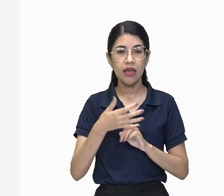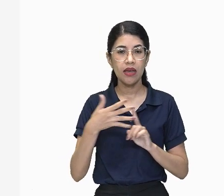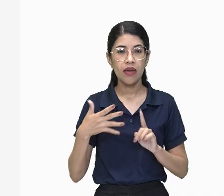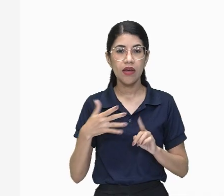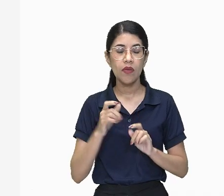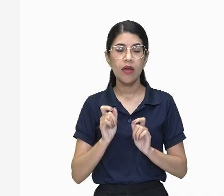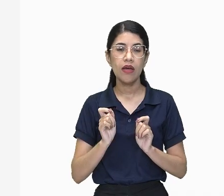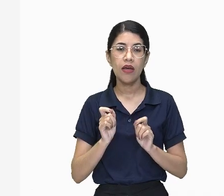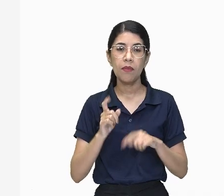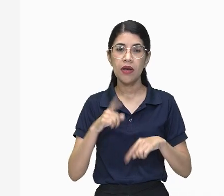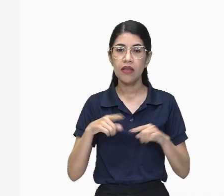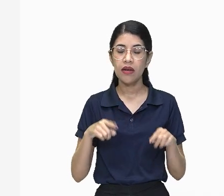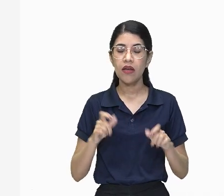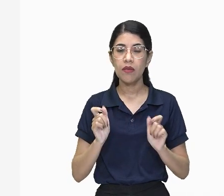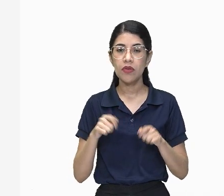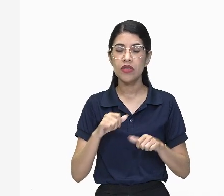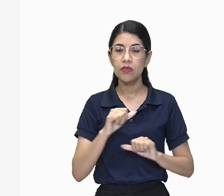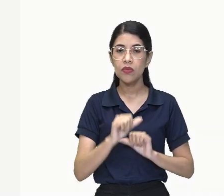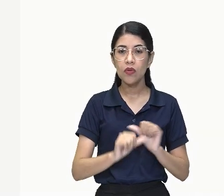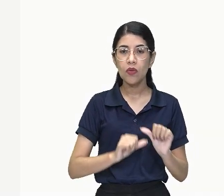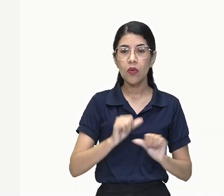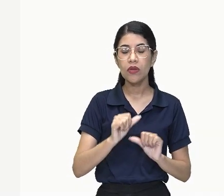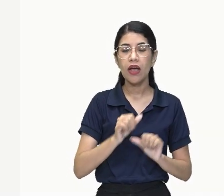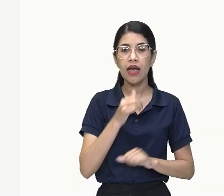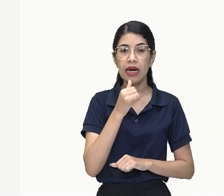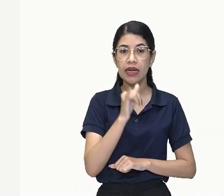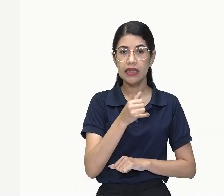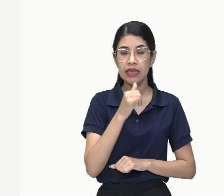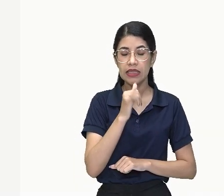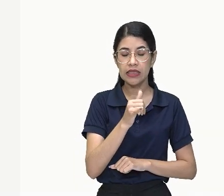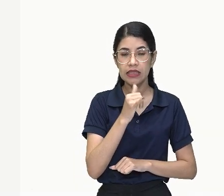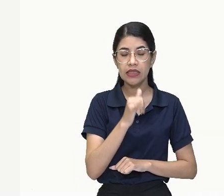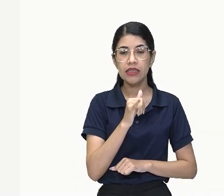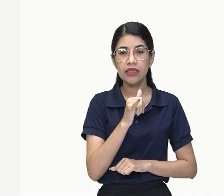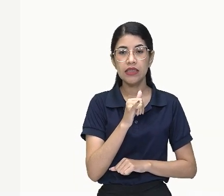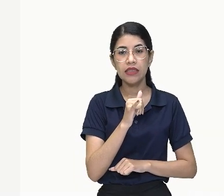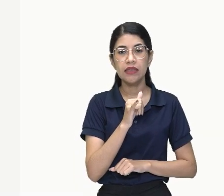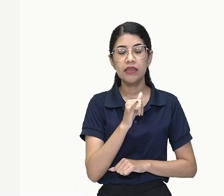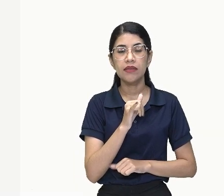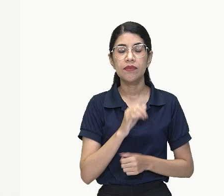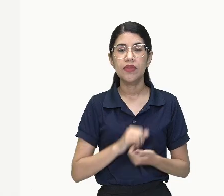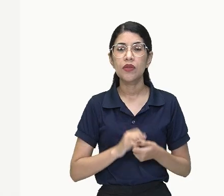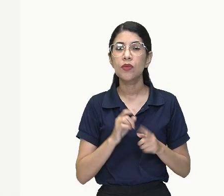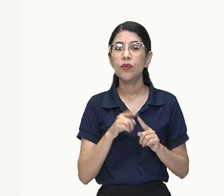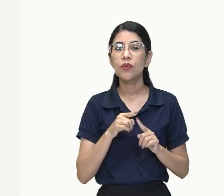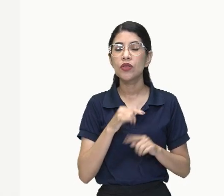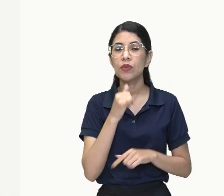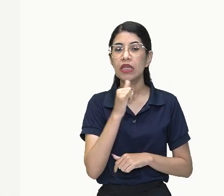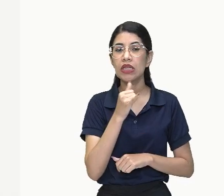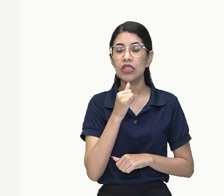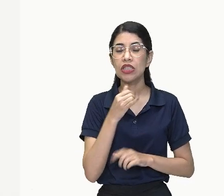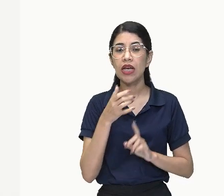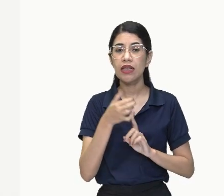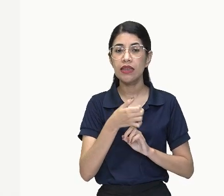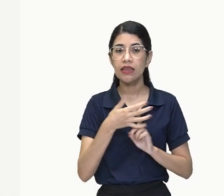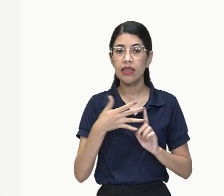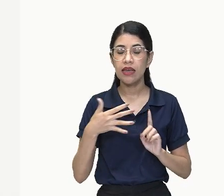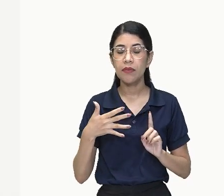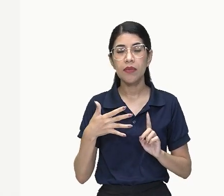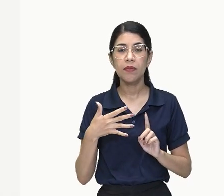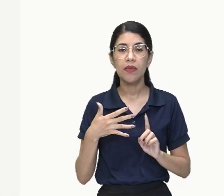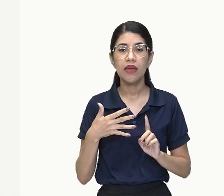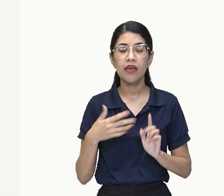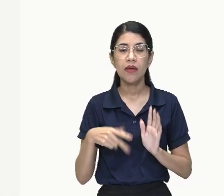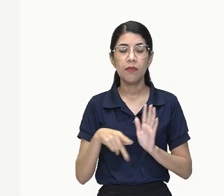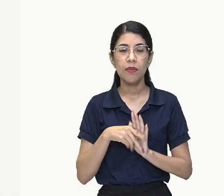dispositivos capazes de transformar energia. Que tipo de energia? Térmica, ou seja, aquela que é proveniente